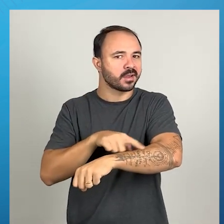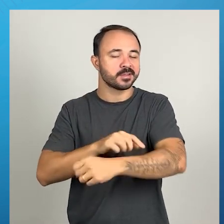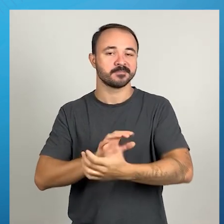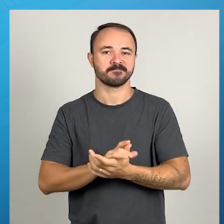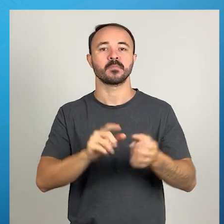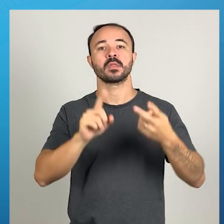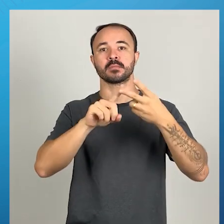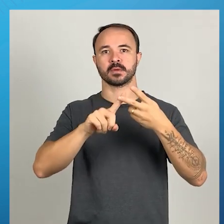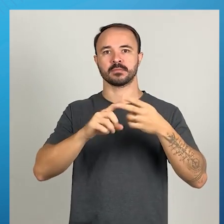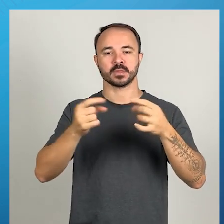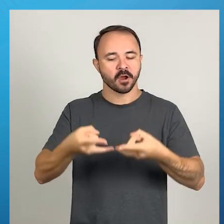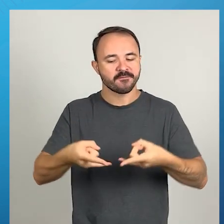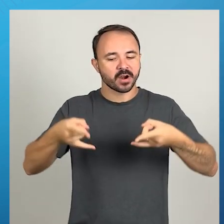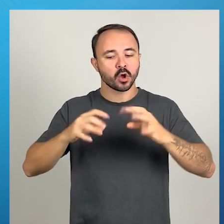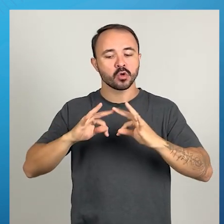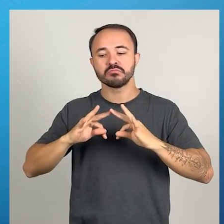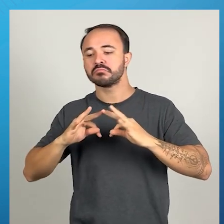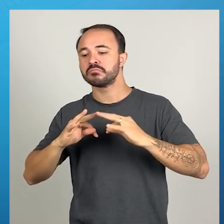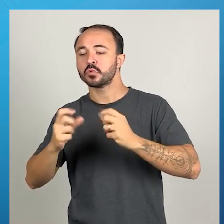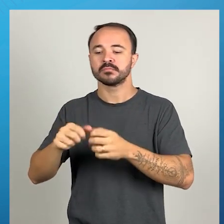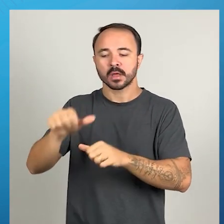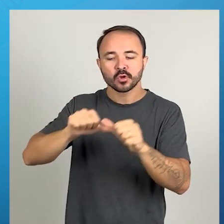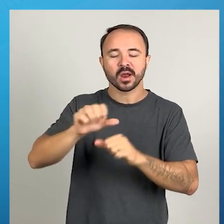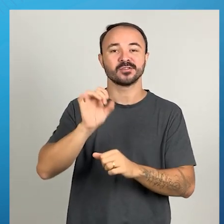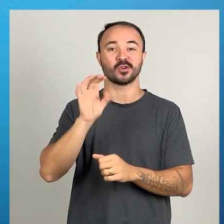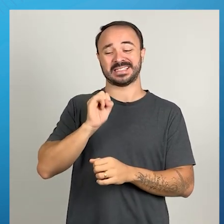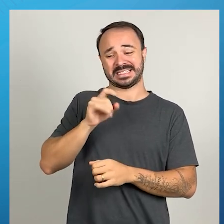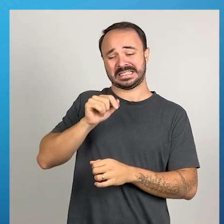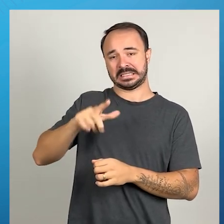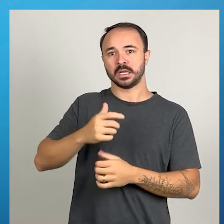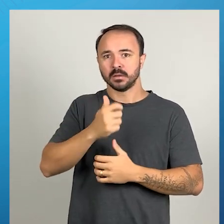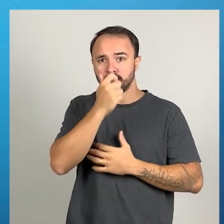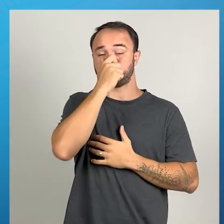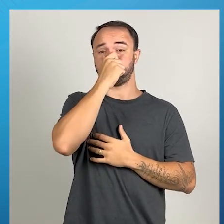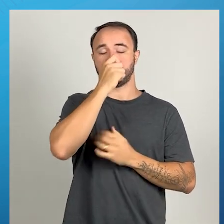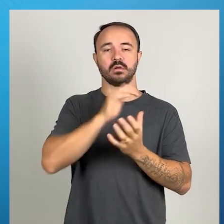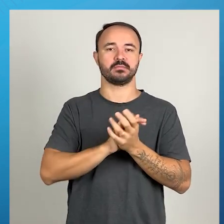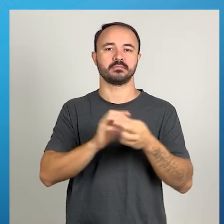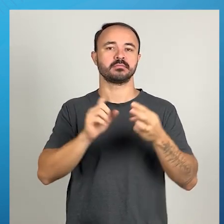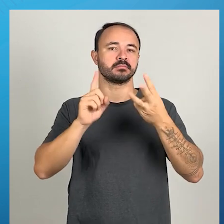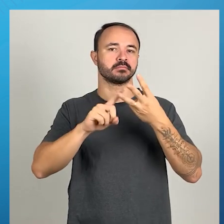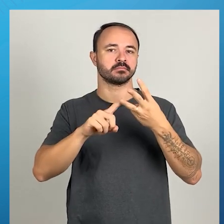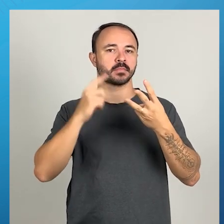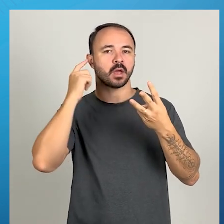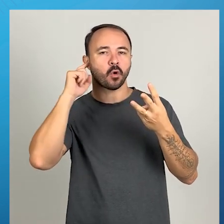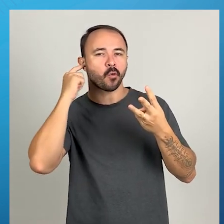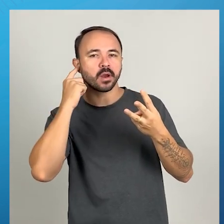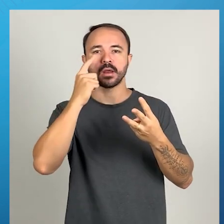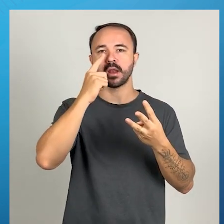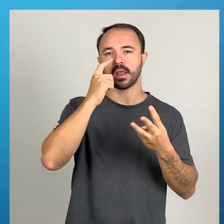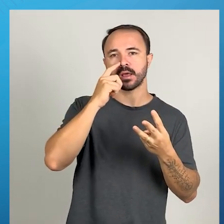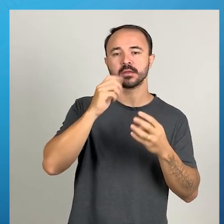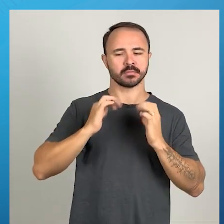Trocar as fraldas do bebê apenas quando estiverem completamente cheias. Letra C. Limpar o nariz e as orelhas do bebê de forma